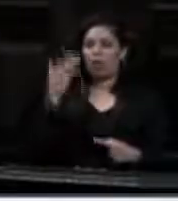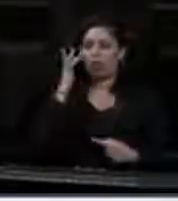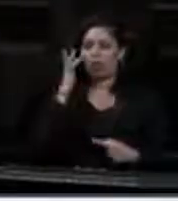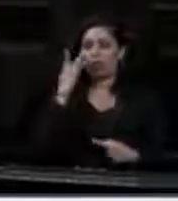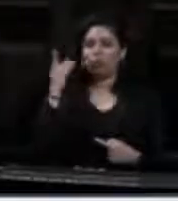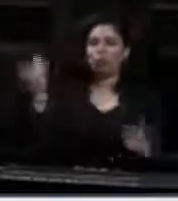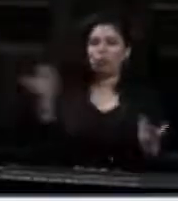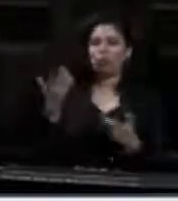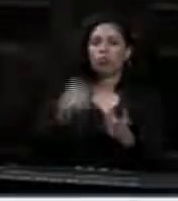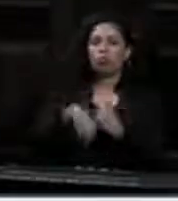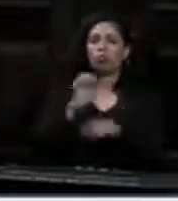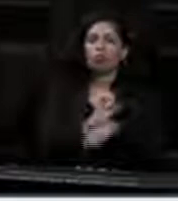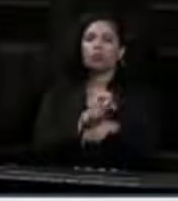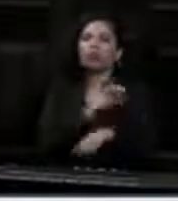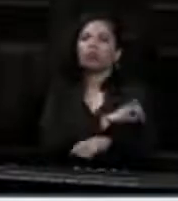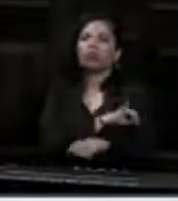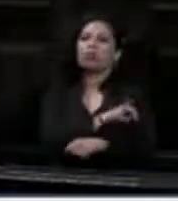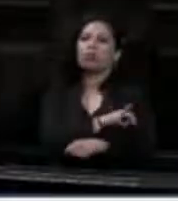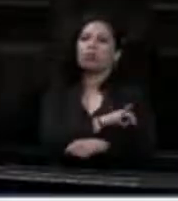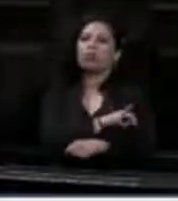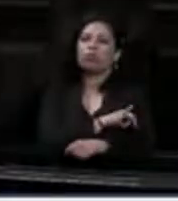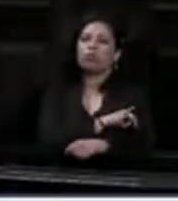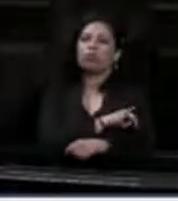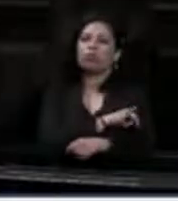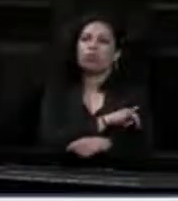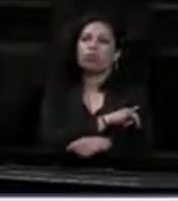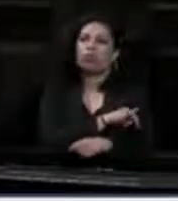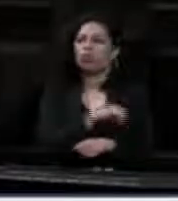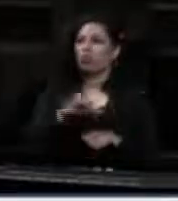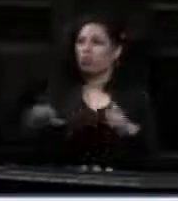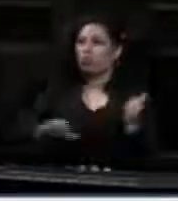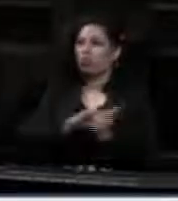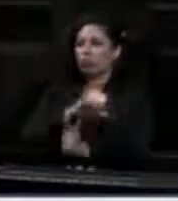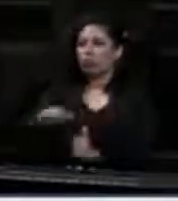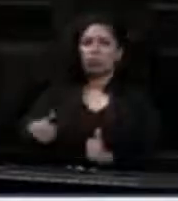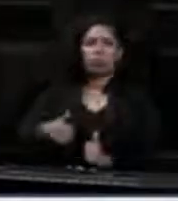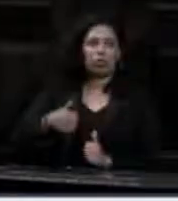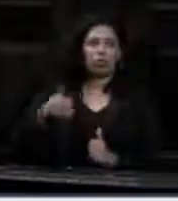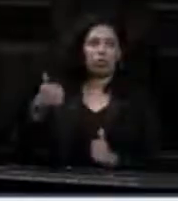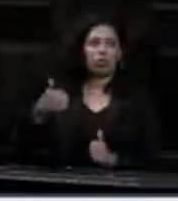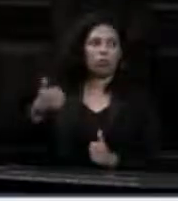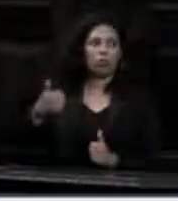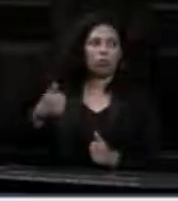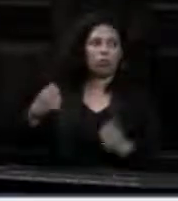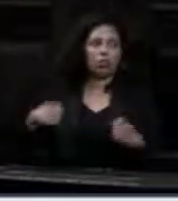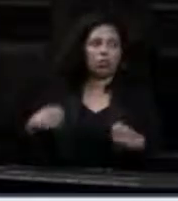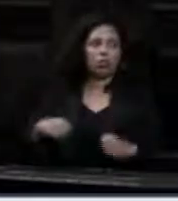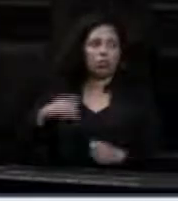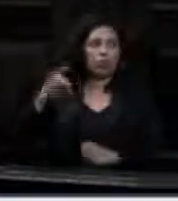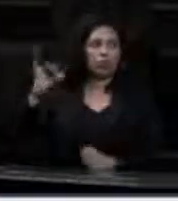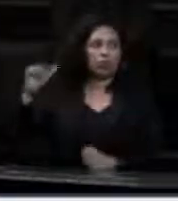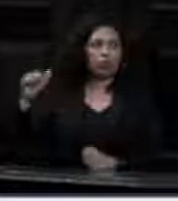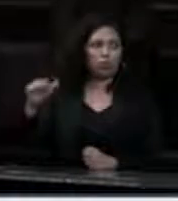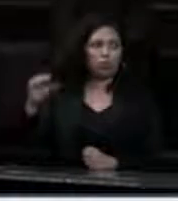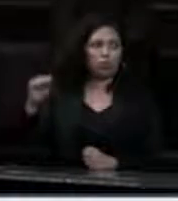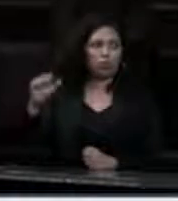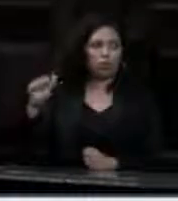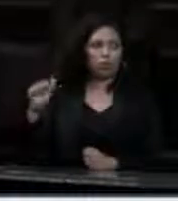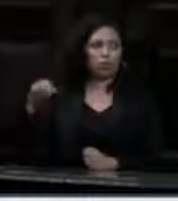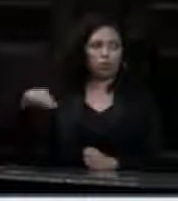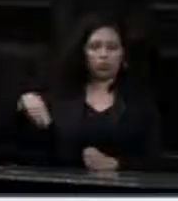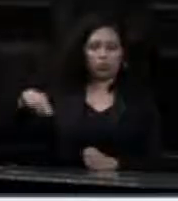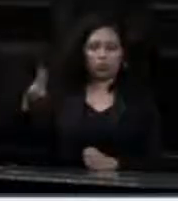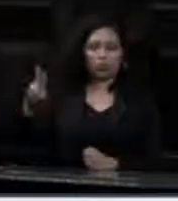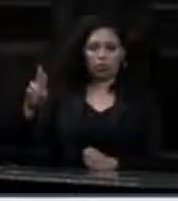Janeiro, assim como também não é a solução, é a lei do Dia do Samurai. Isso eu não tenho dúvida. O Dia do Samurai não é a solução nem